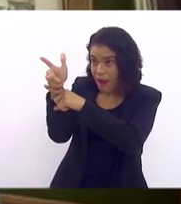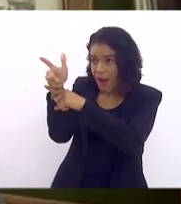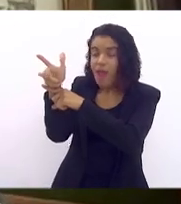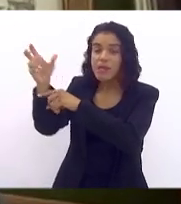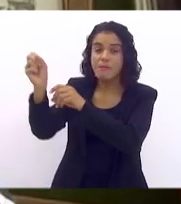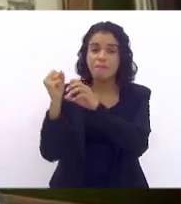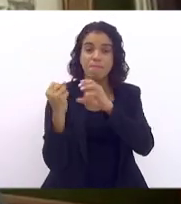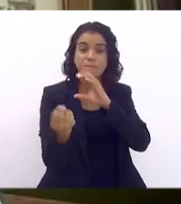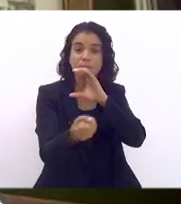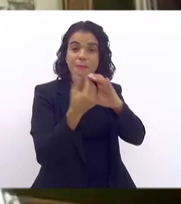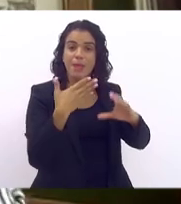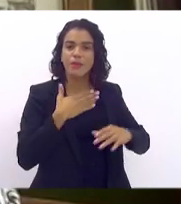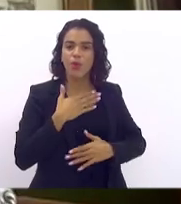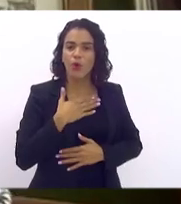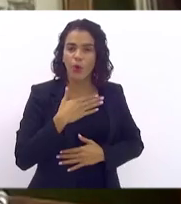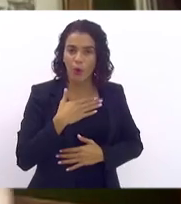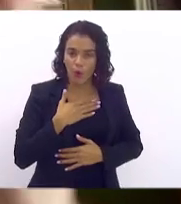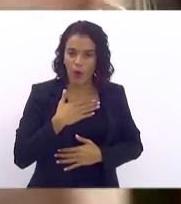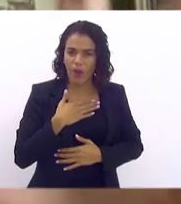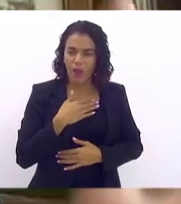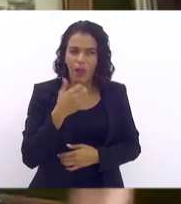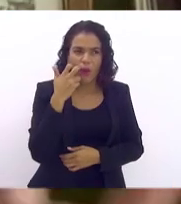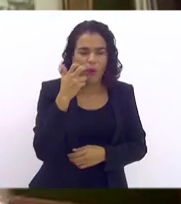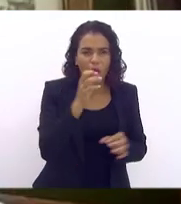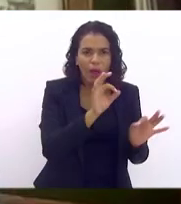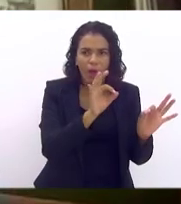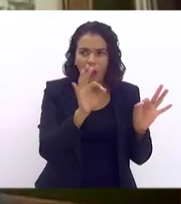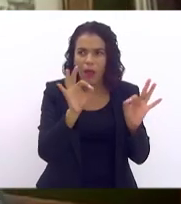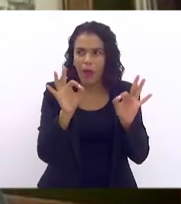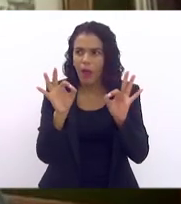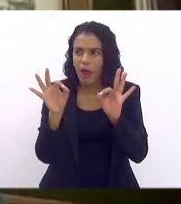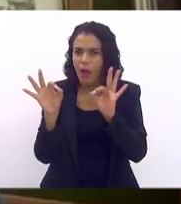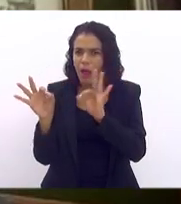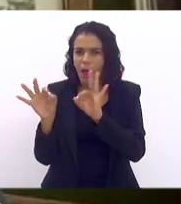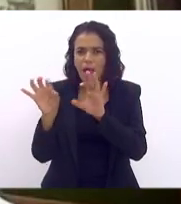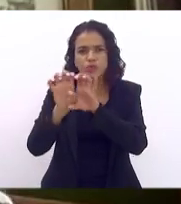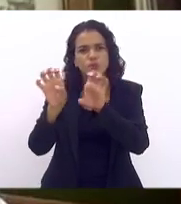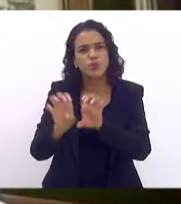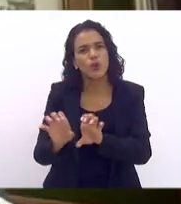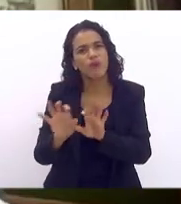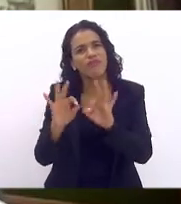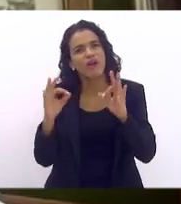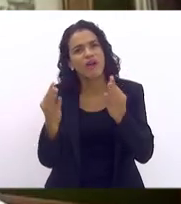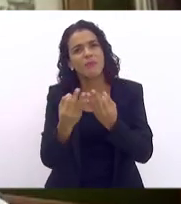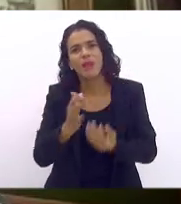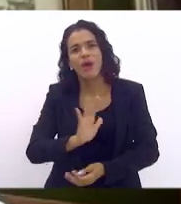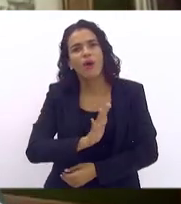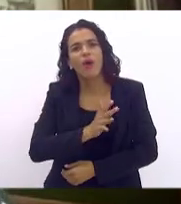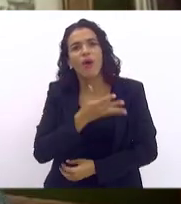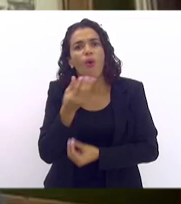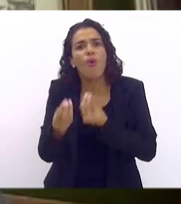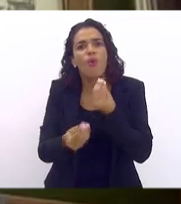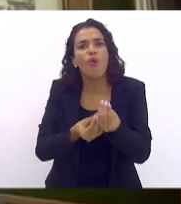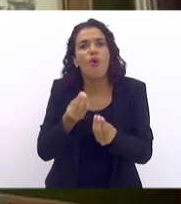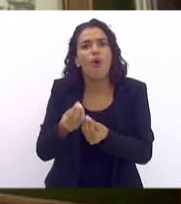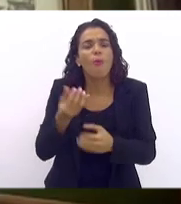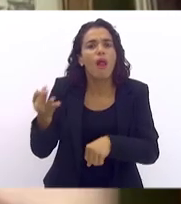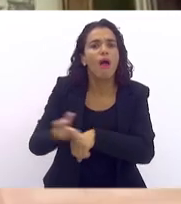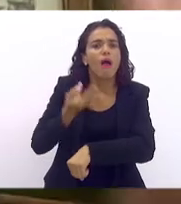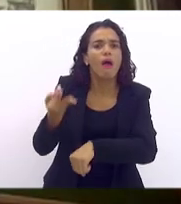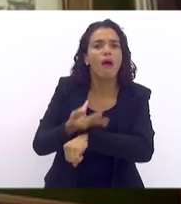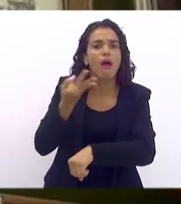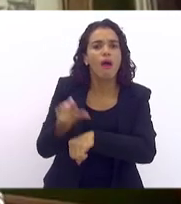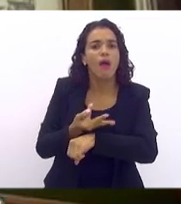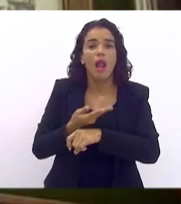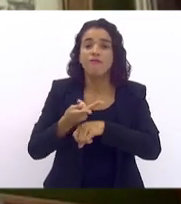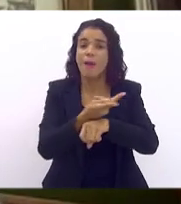vídeo. Ou seja, quando você vê, né, essa estrutura familiar, que é horrível, como é que ela faz para suportar tudo isso? Ela vai